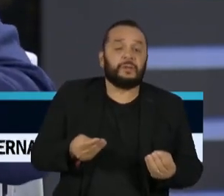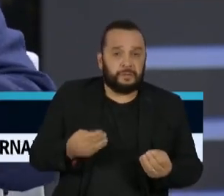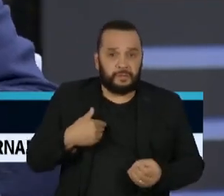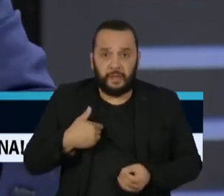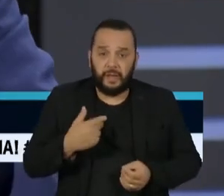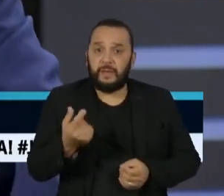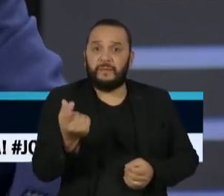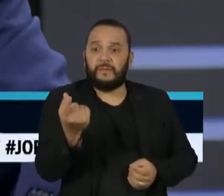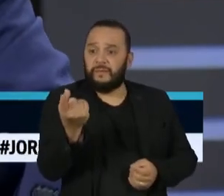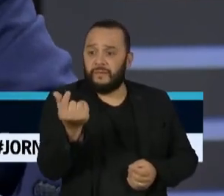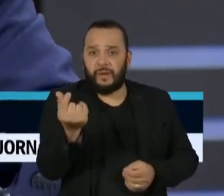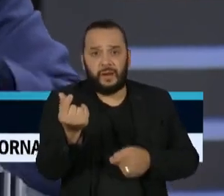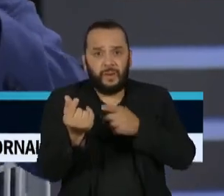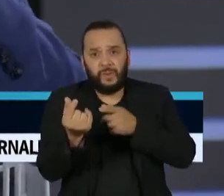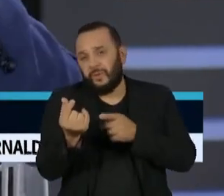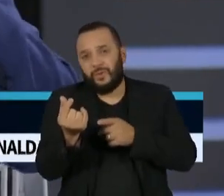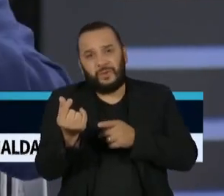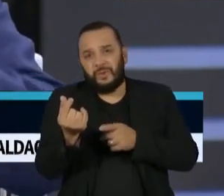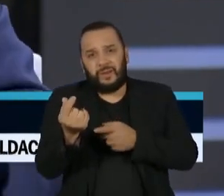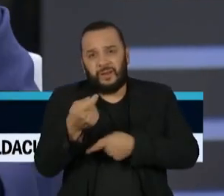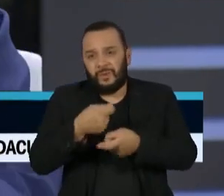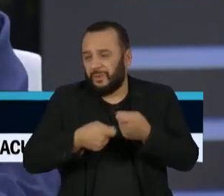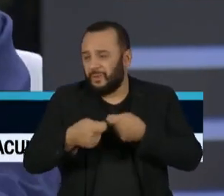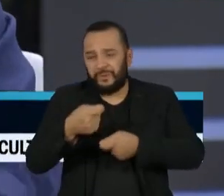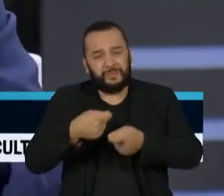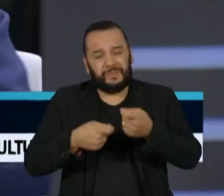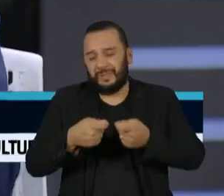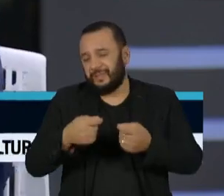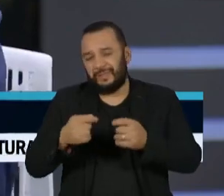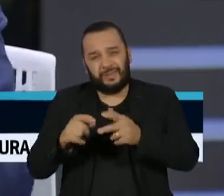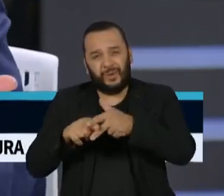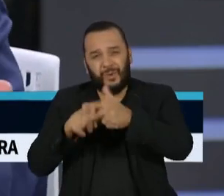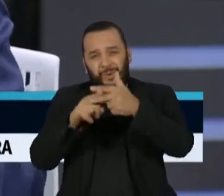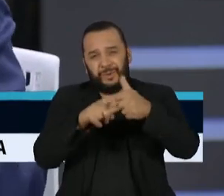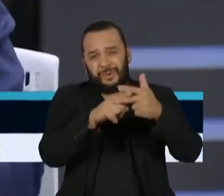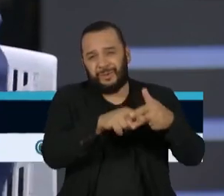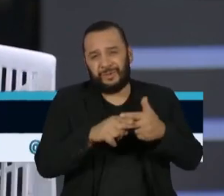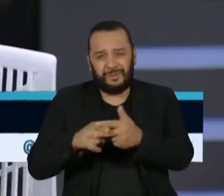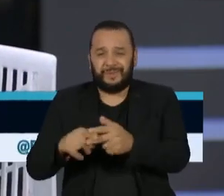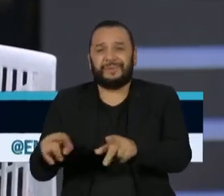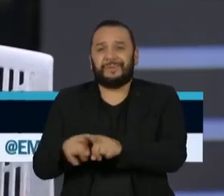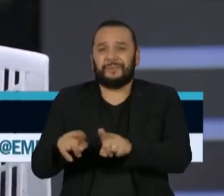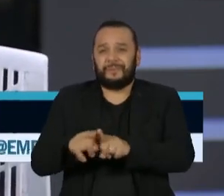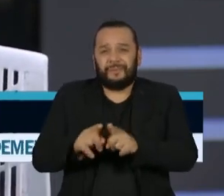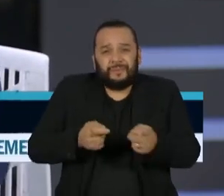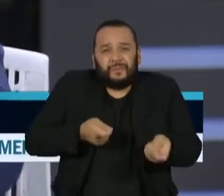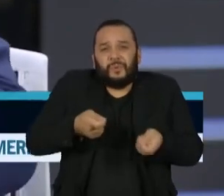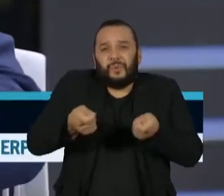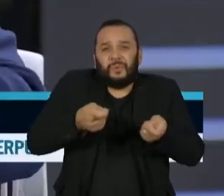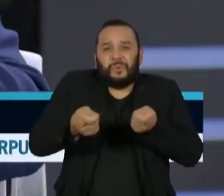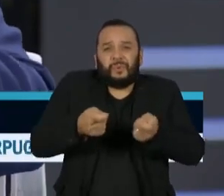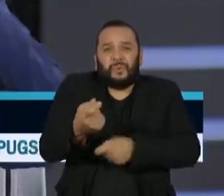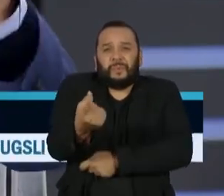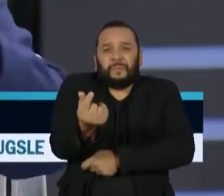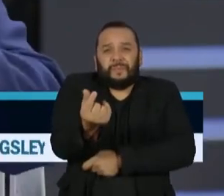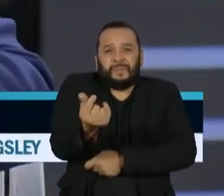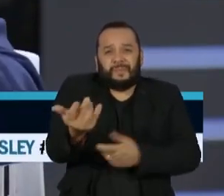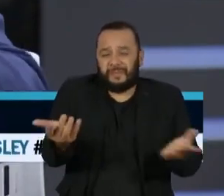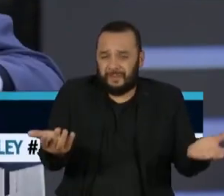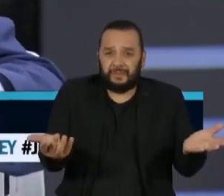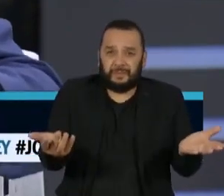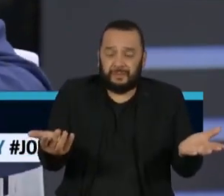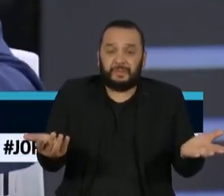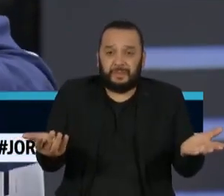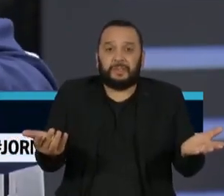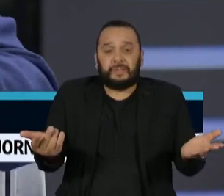preços completamente irrealistas. A ideia de controle de preços, Sérgio, uma das joias, uma